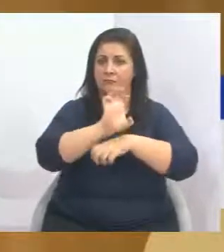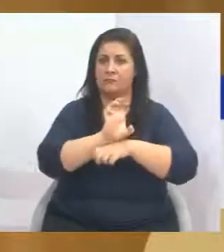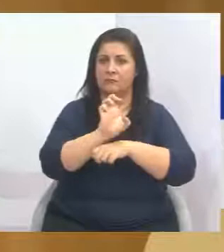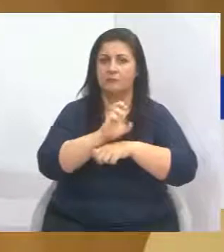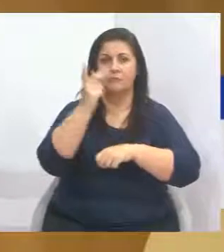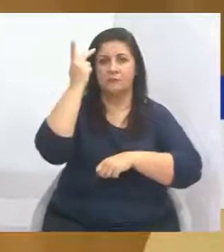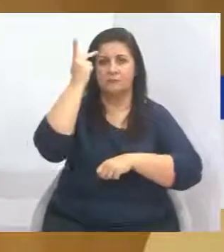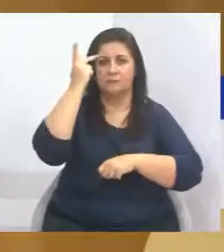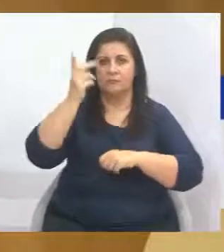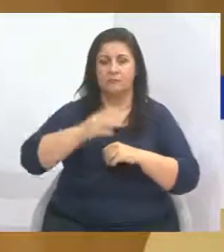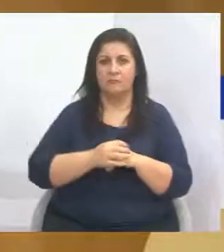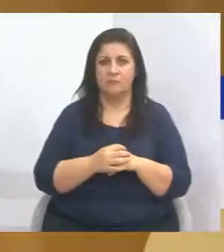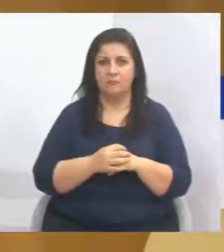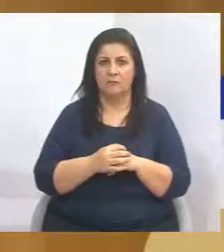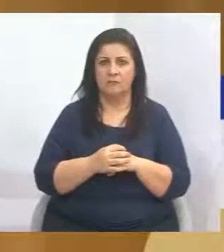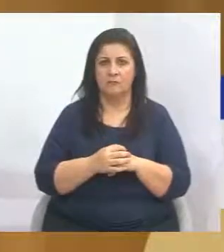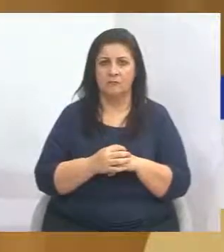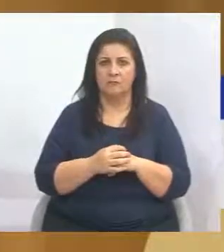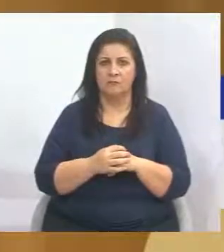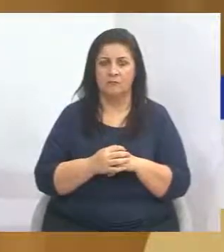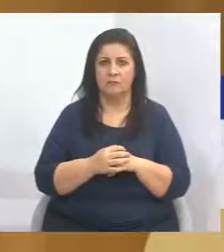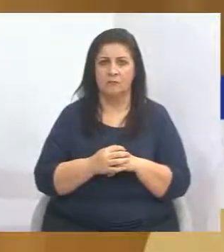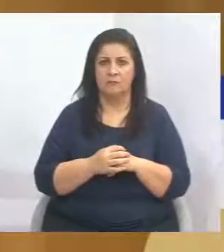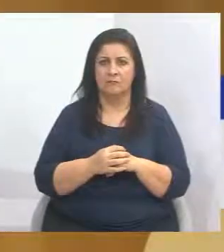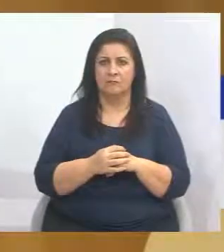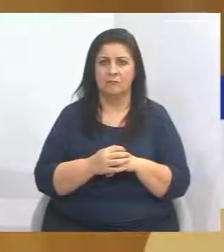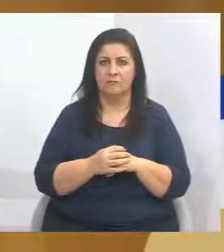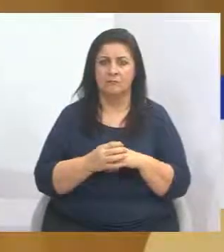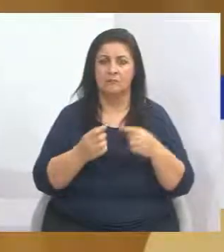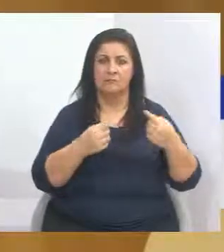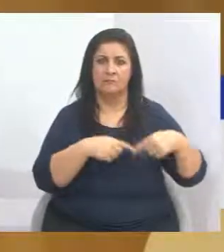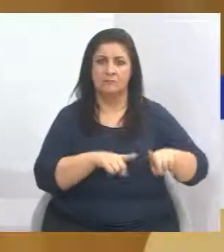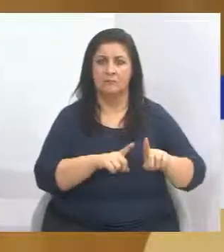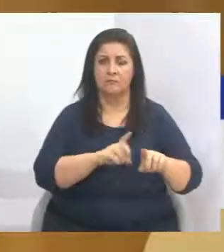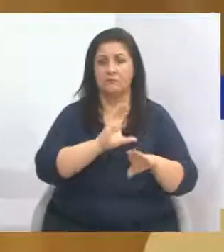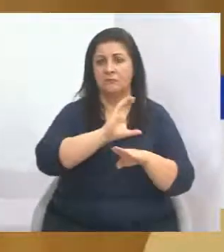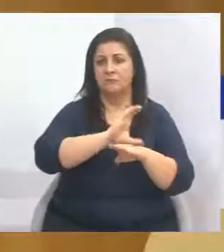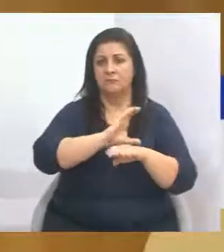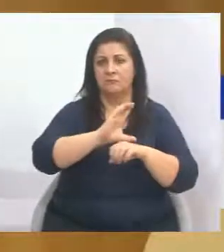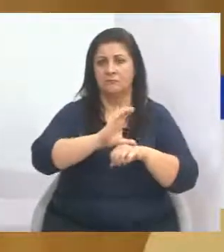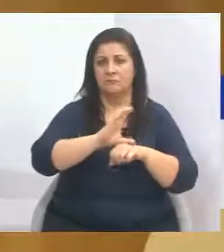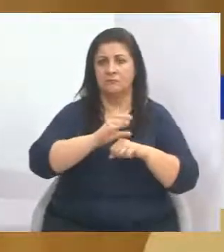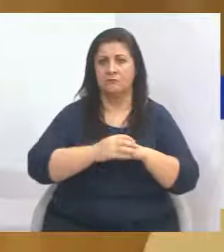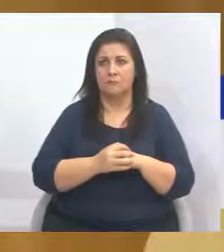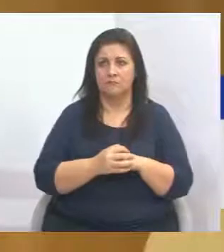precedente direta de inconstitucionalidade, número